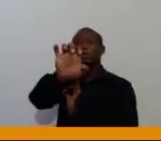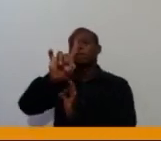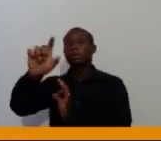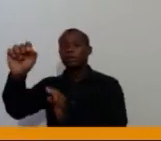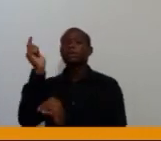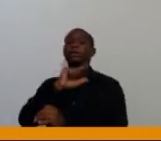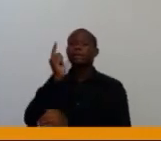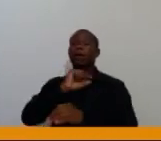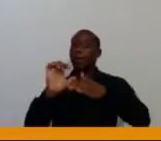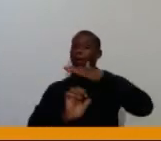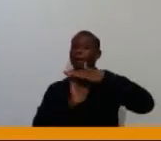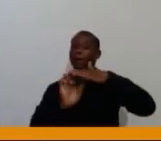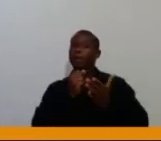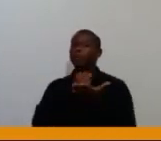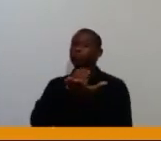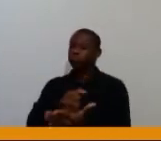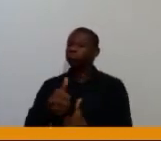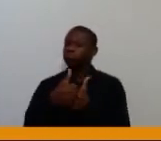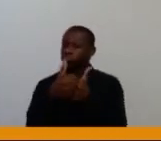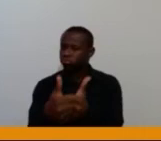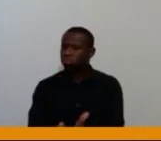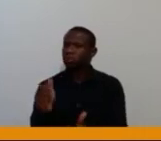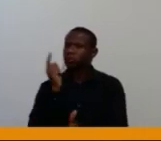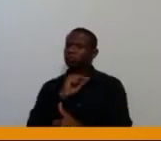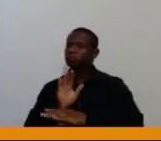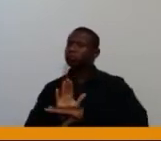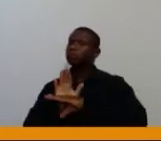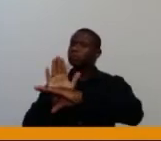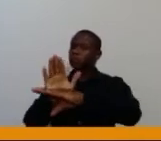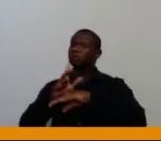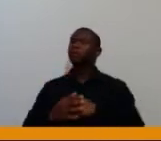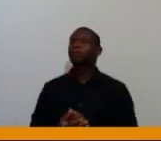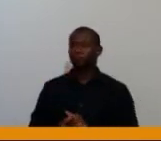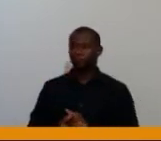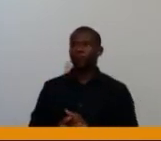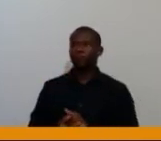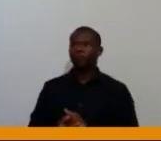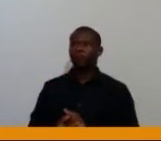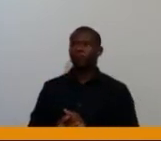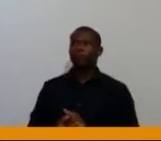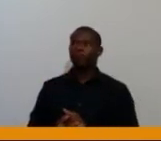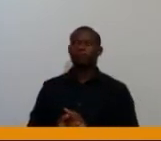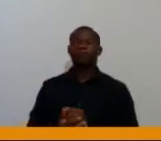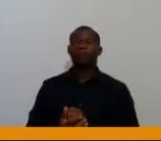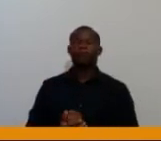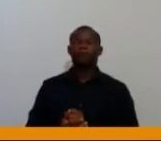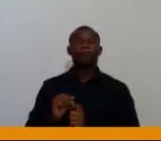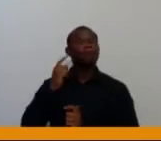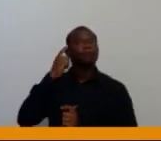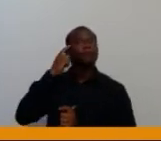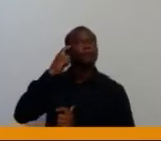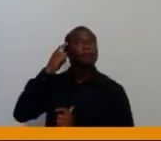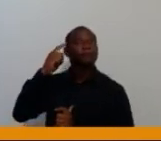determinado regional, né, e que também está sendo colocado. O de atendimento às empresas